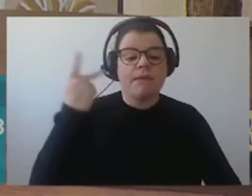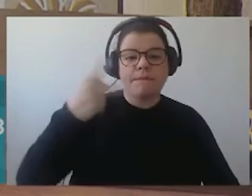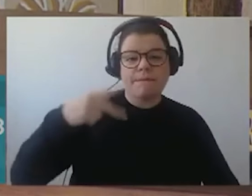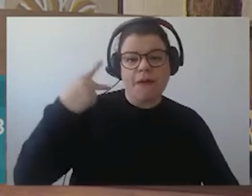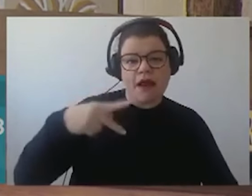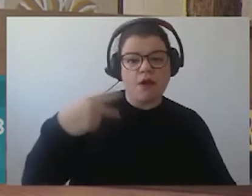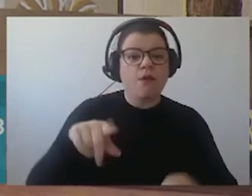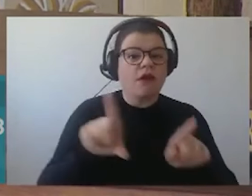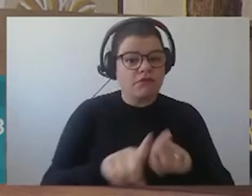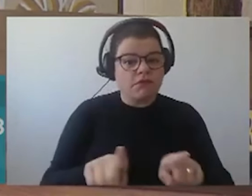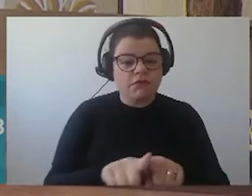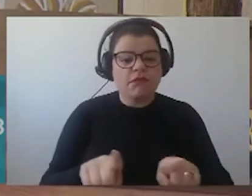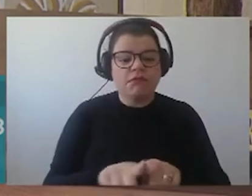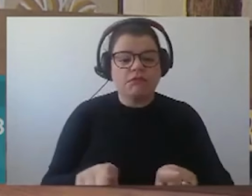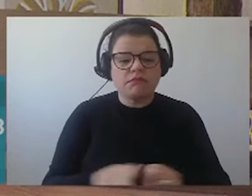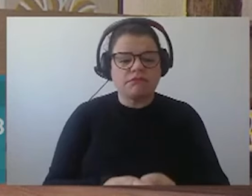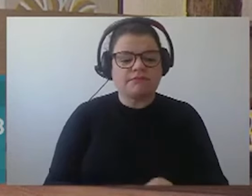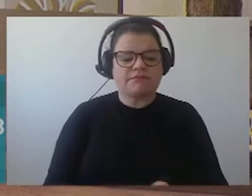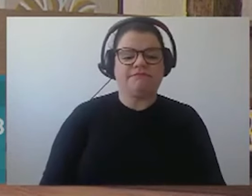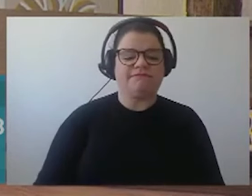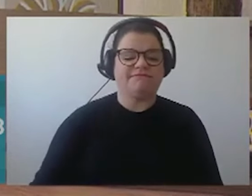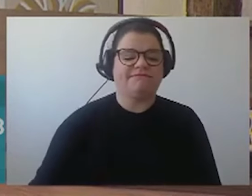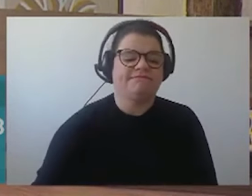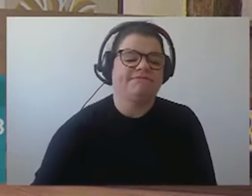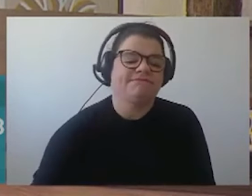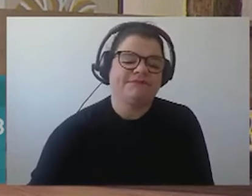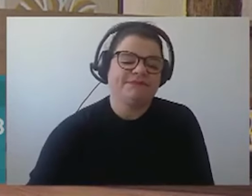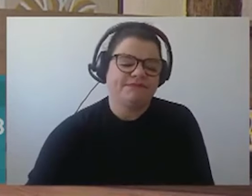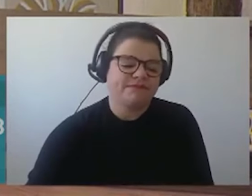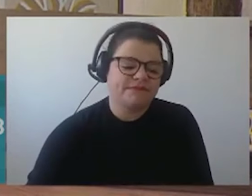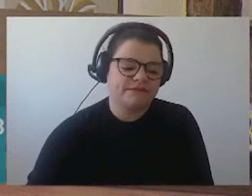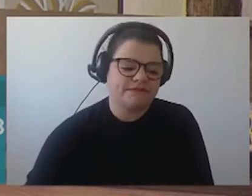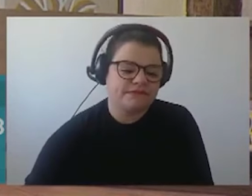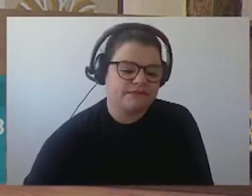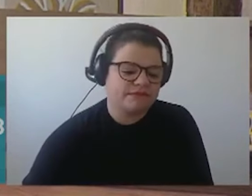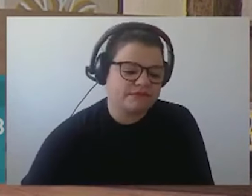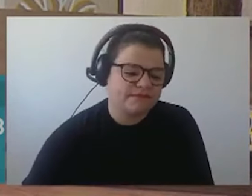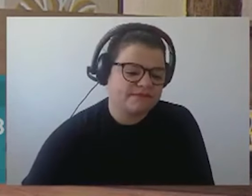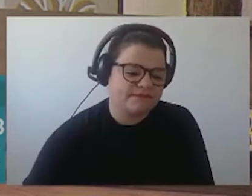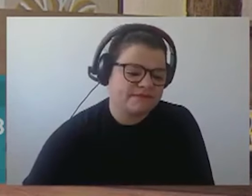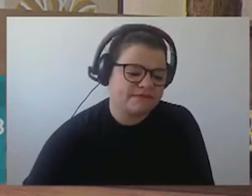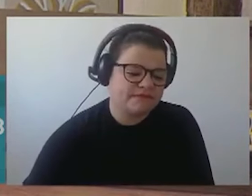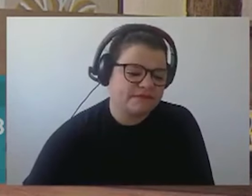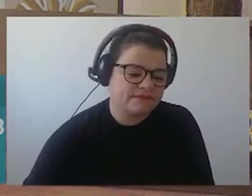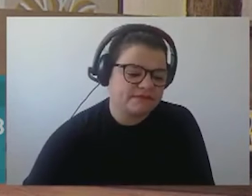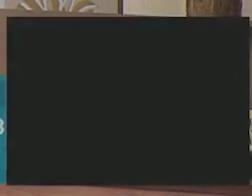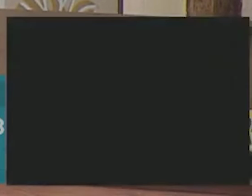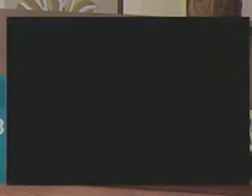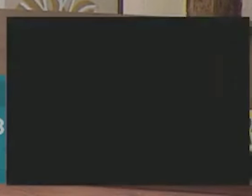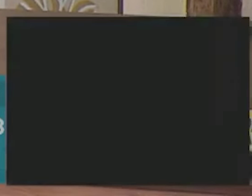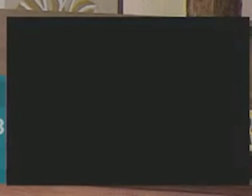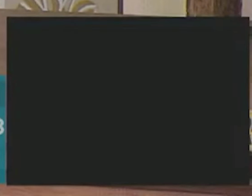vai obter uma posição entre os 5 primeiros colocados no Campeonato Pan-Americano de Triatlon e obter uma posição entre os 3 primeiros colocados